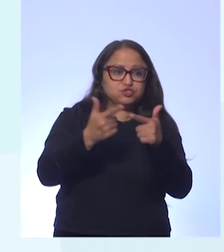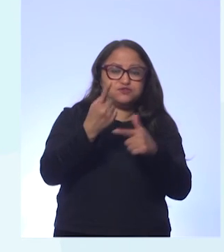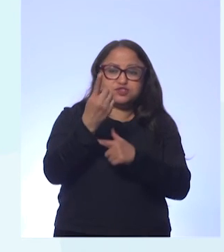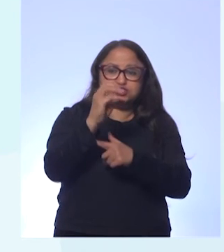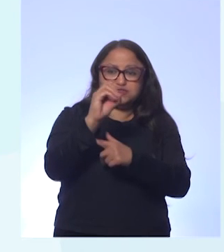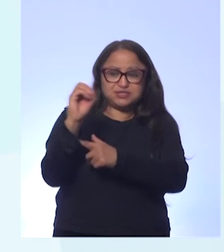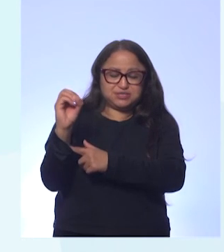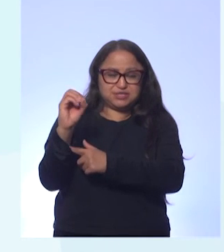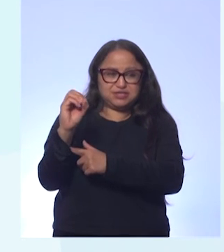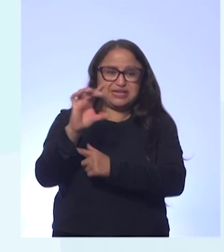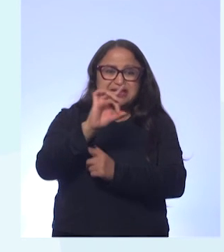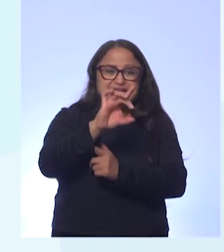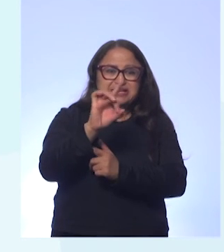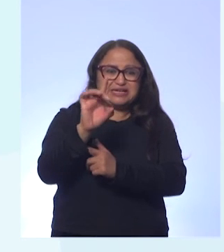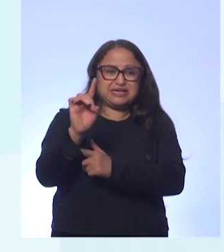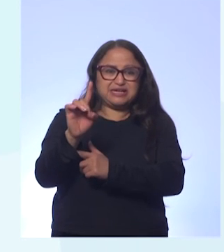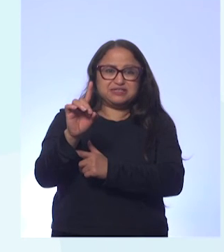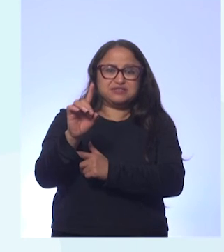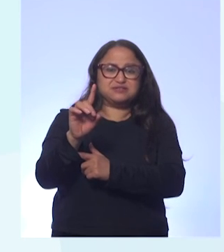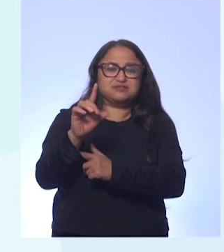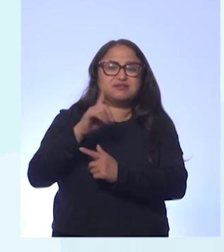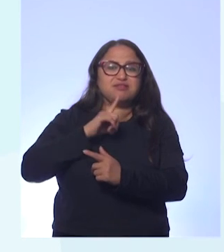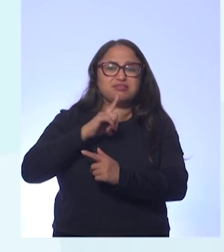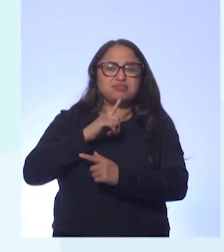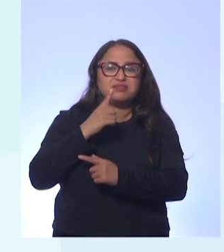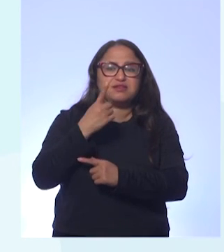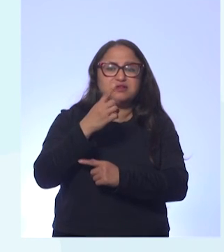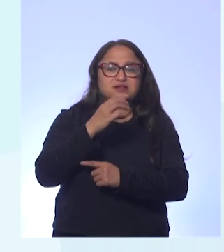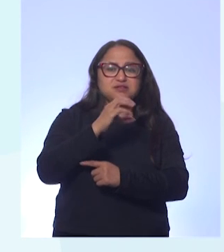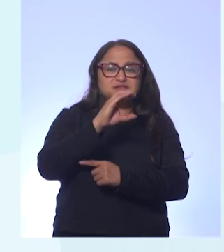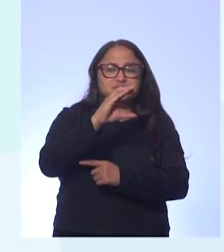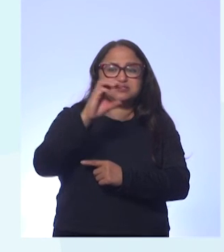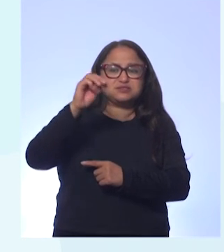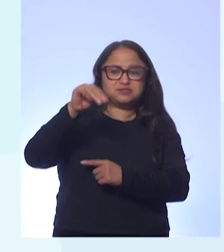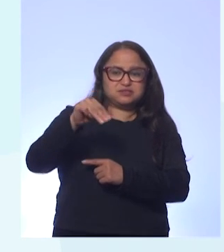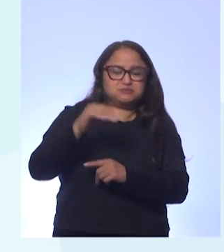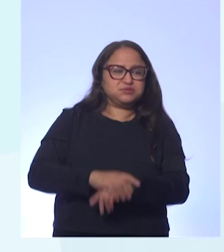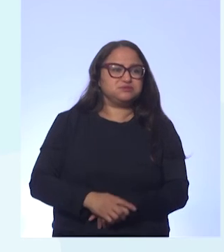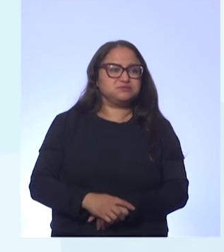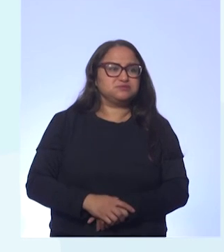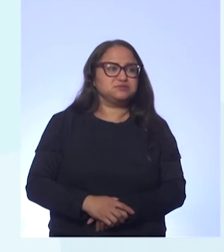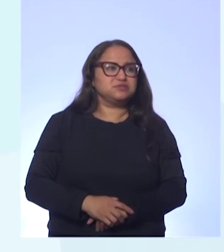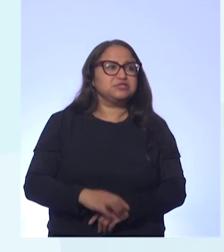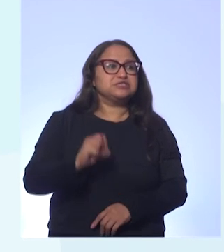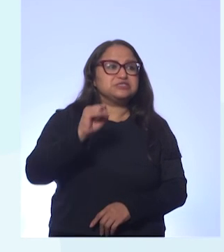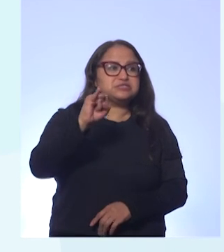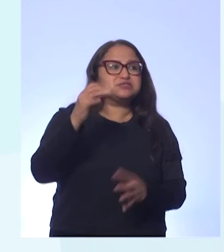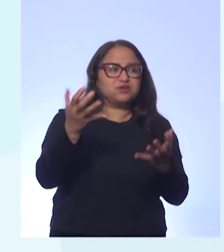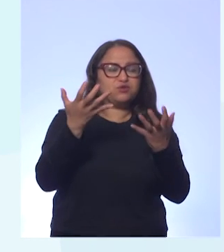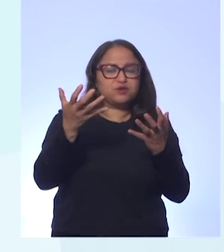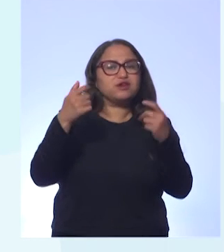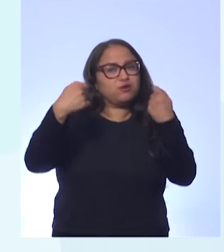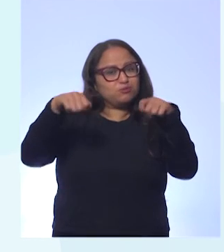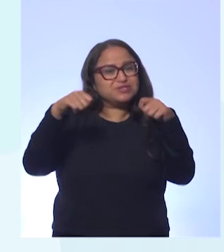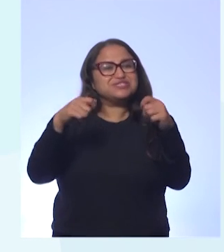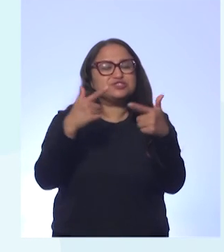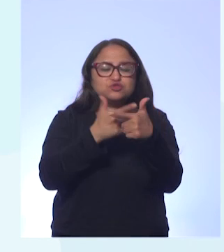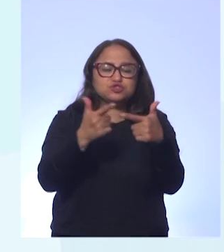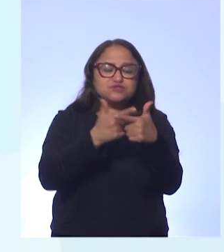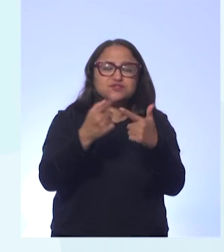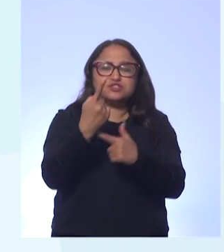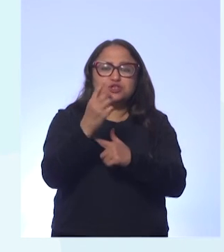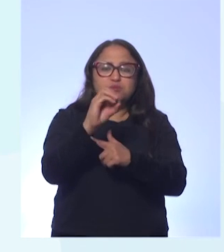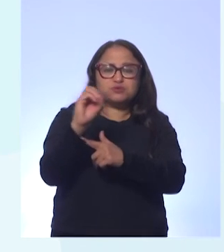unidade dessa vale 1 centímetro. Então, se eu quiser transformar centímetro em metro, eu vou ter que dividir por 100 aqui,